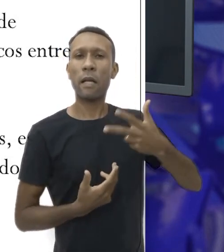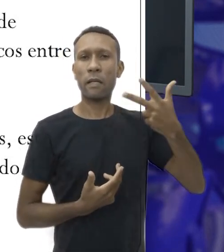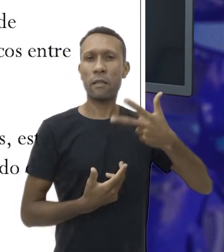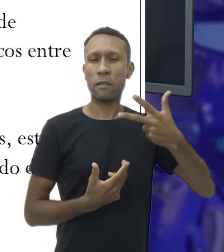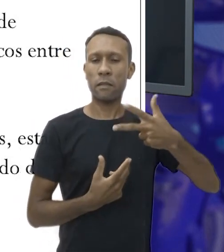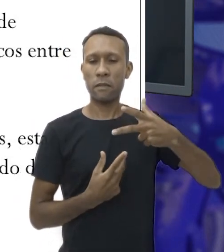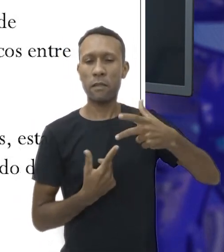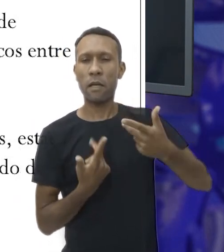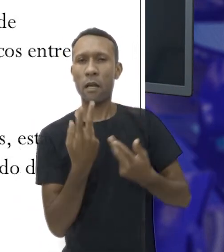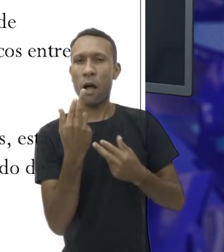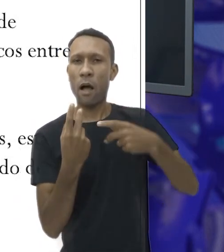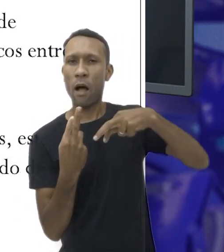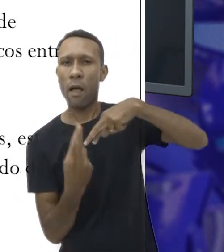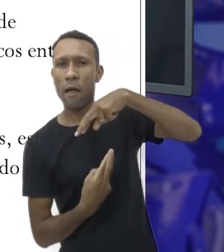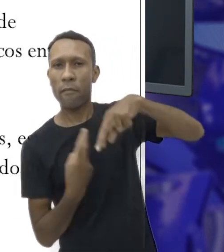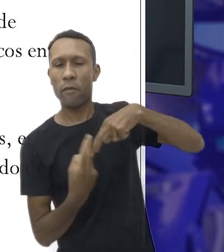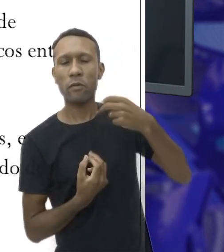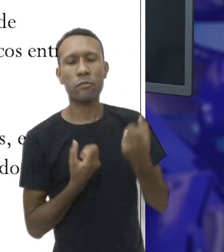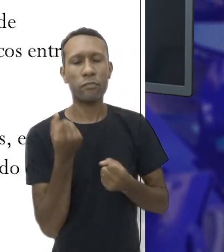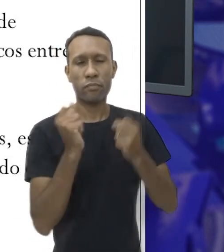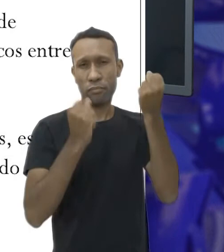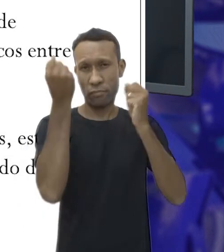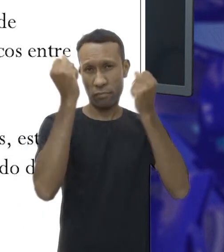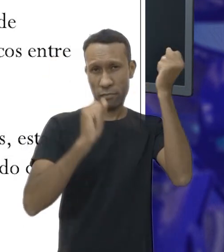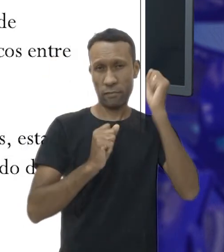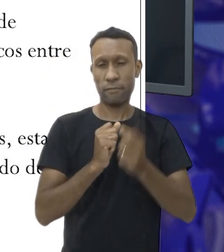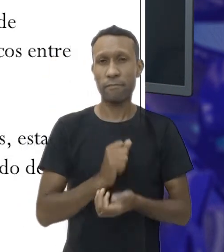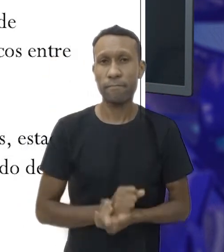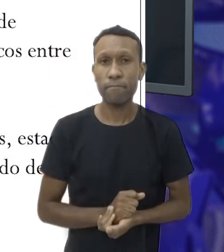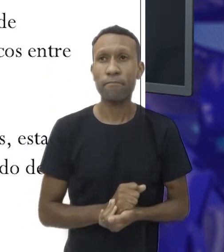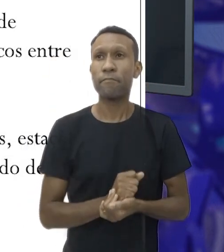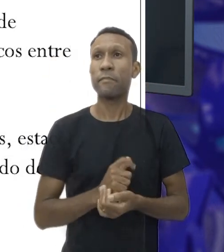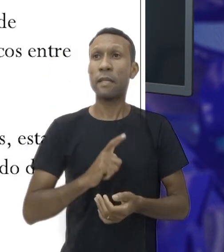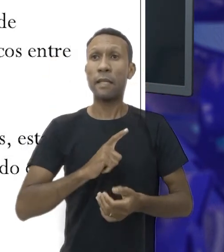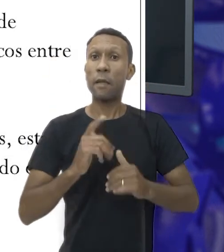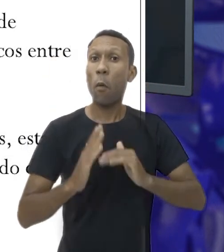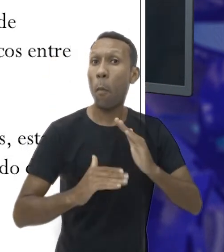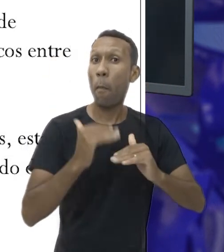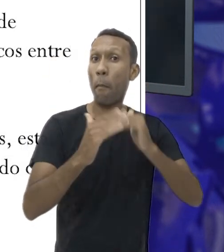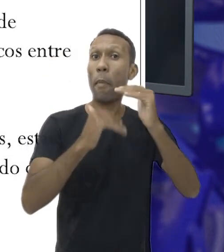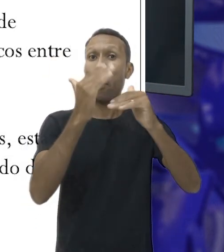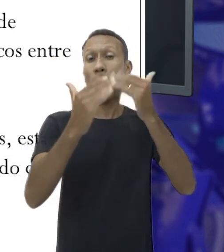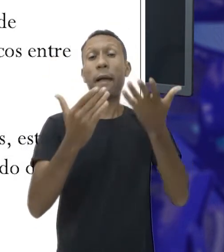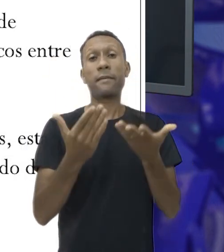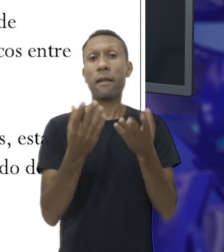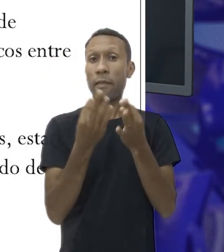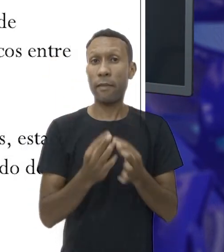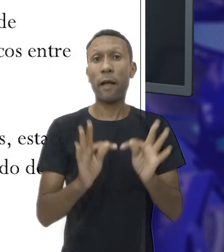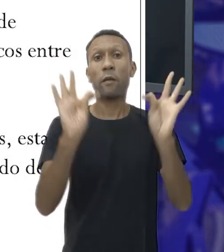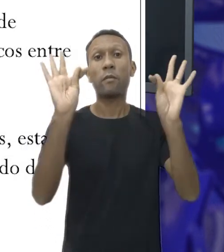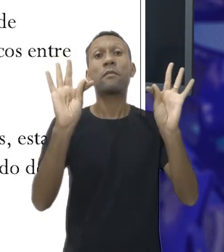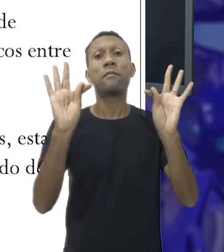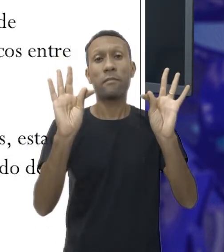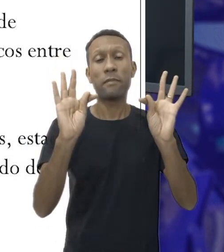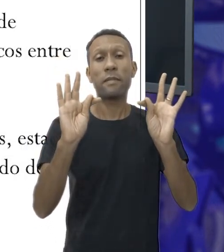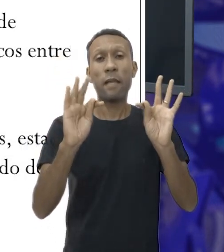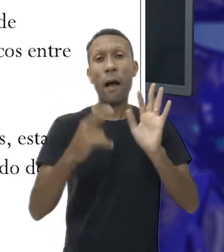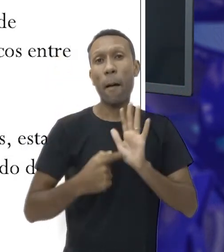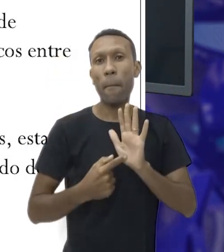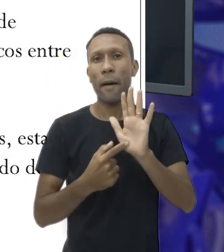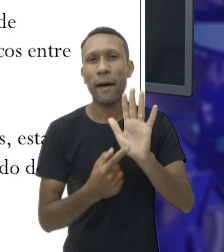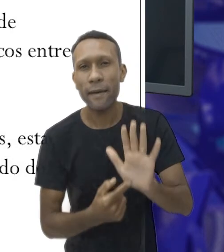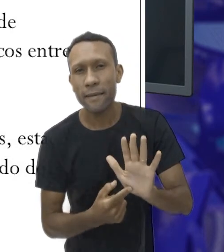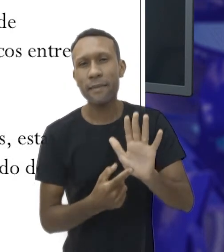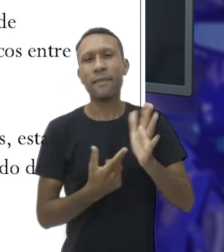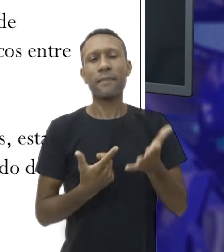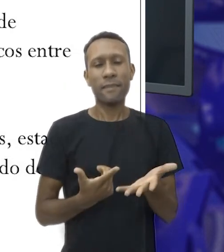que permitiram avanços na metalurgia e na construção. Progresso na eletrônica, que permitiu o aparecimento da